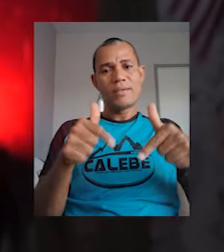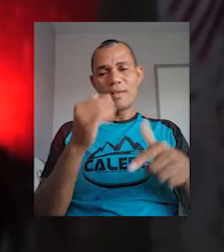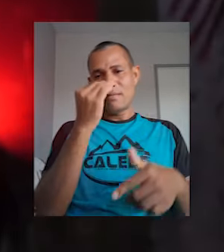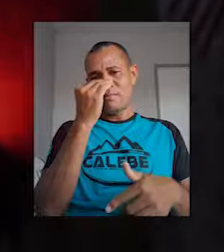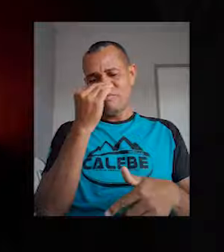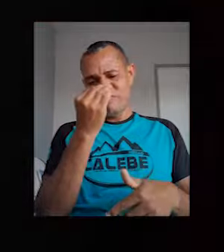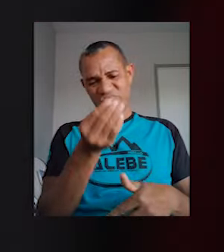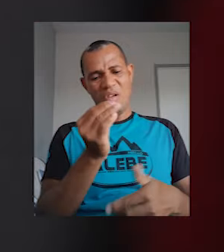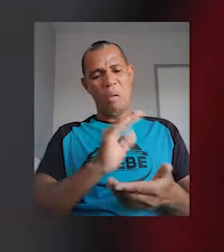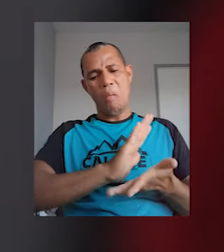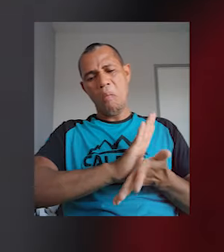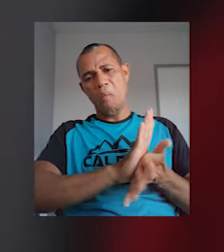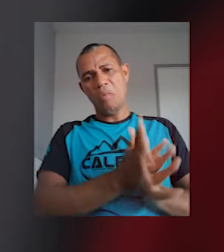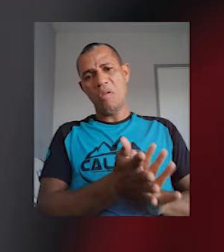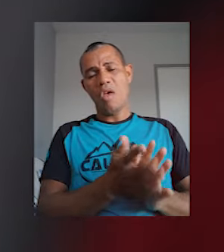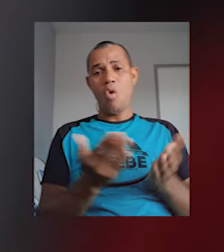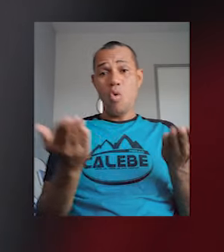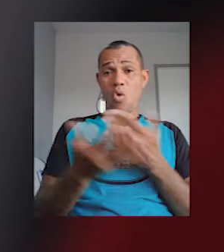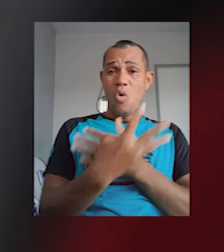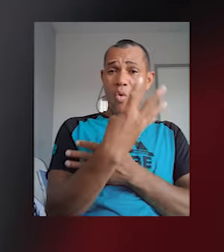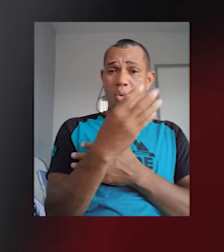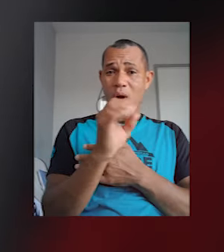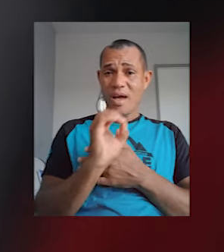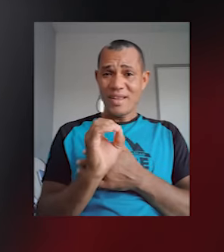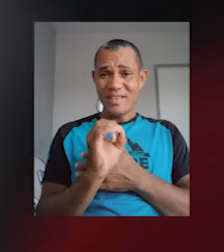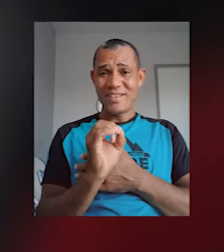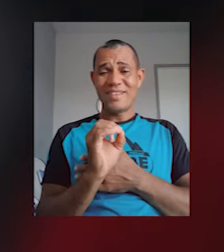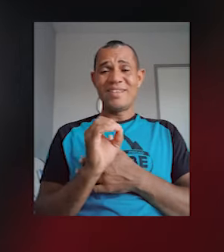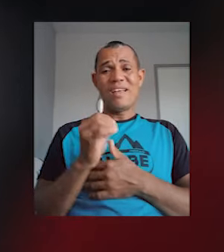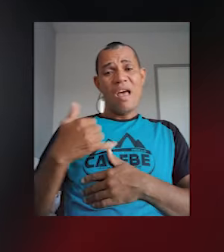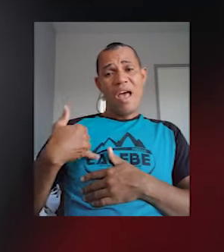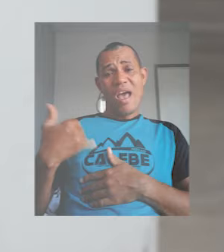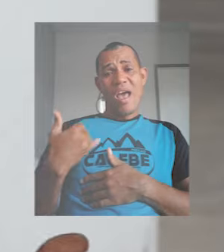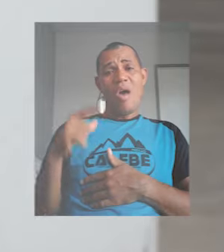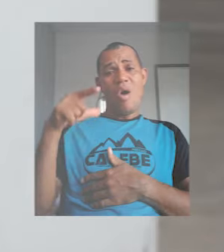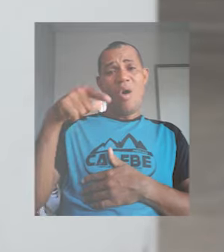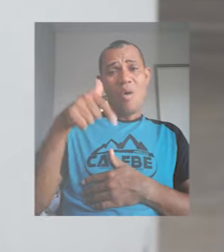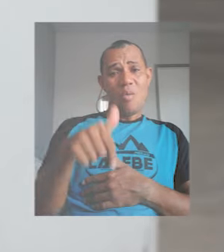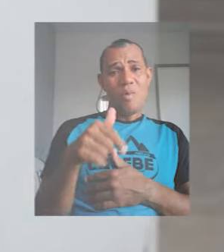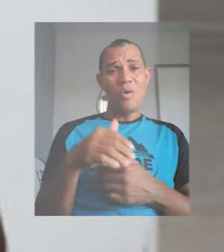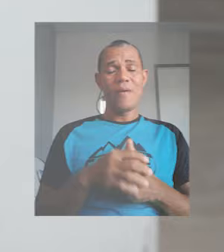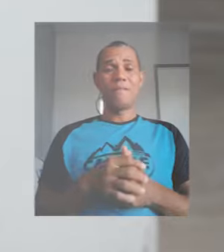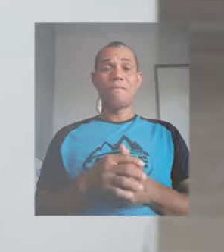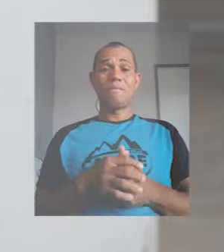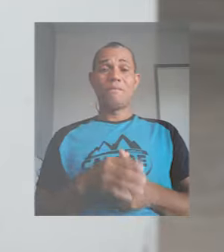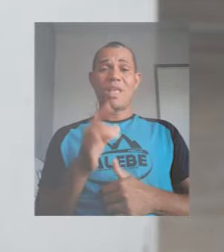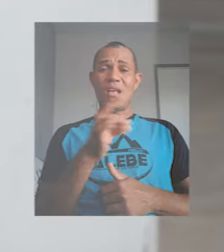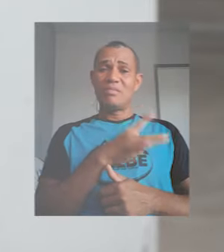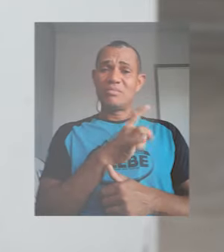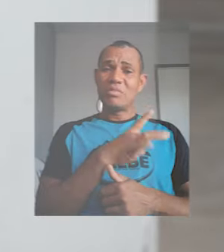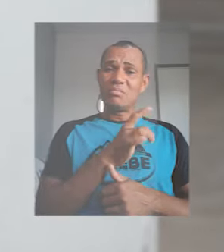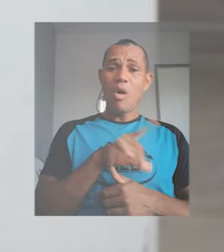de enfrentamento. Hoje, 40 anos depois, eu continuo vendo esses territórios